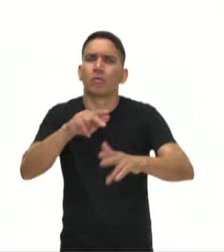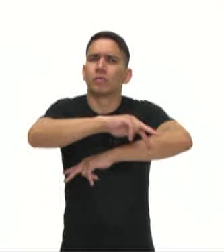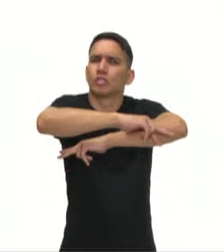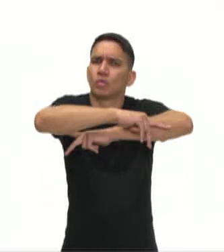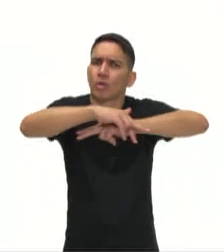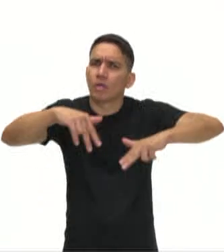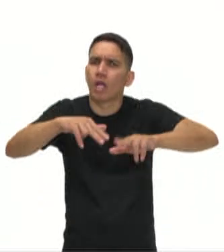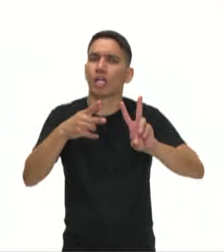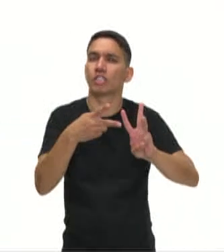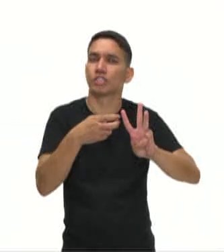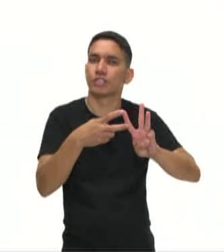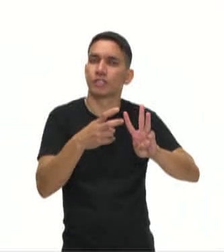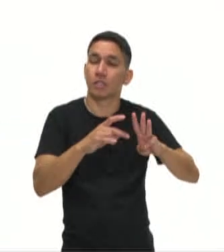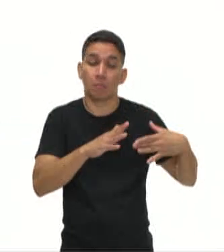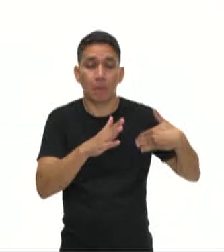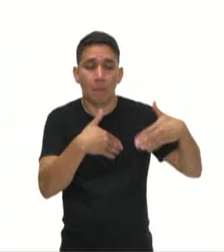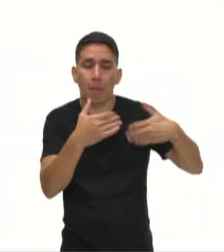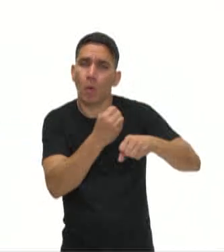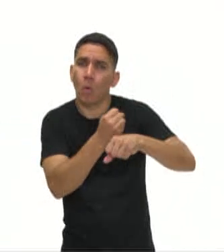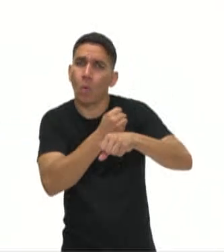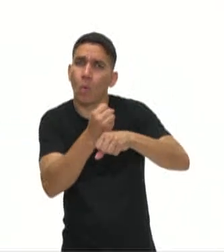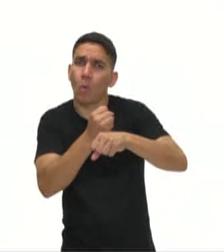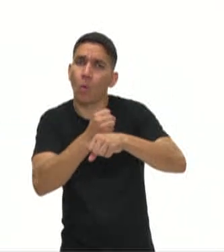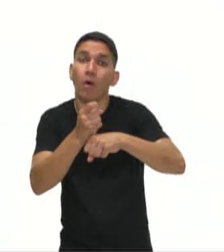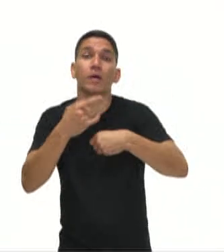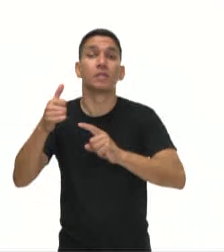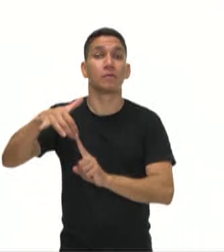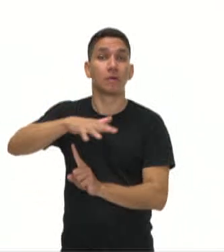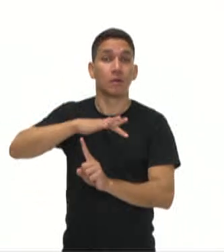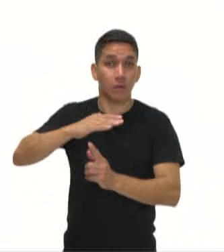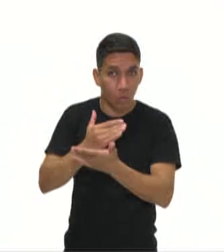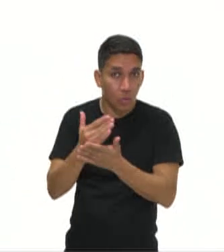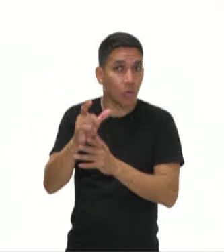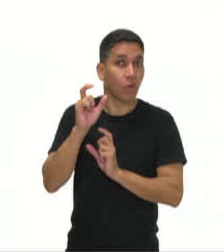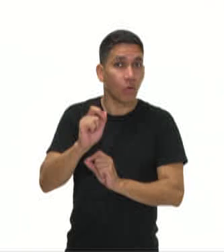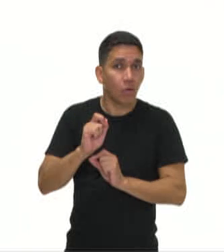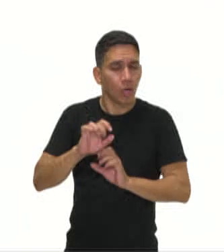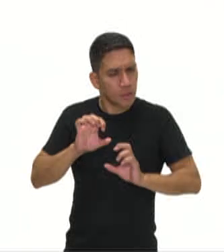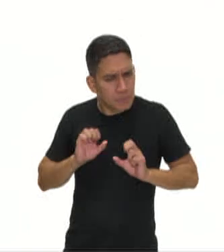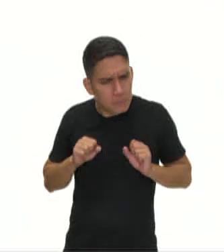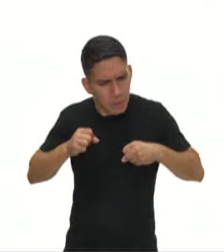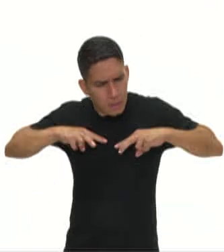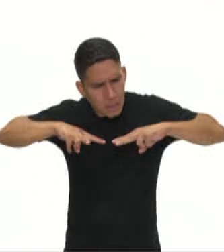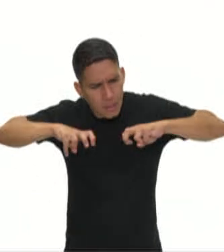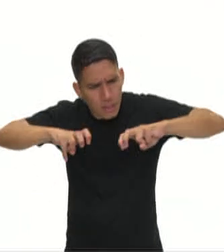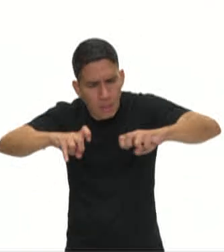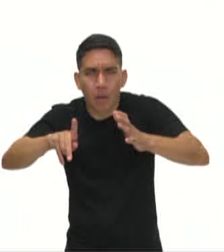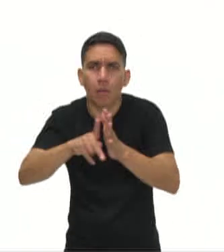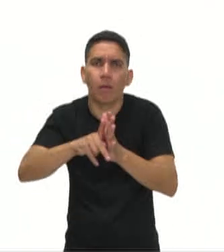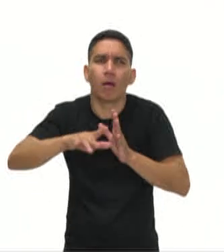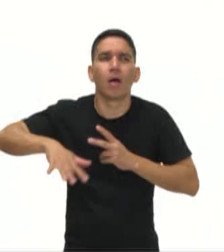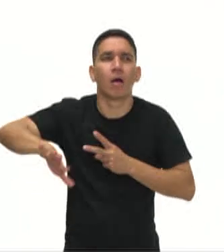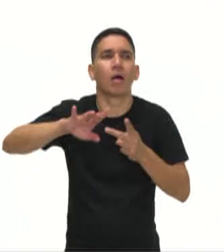indígena. Então, com o passar dos anos, a antropologia também começa, né, a se dedicar ao estudo do